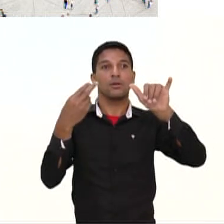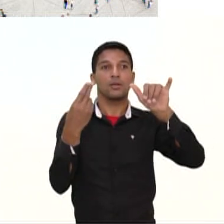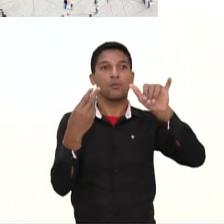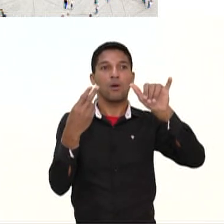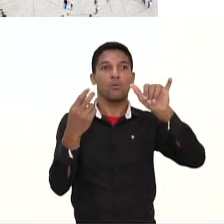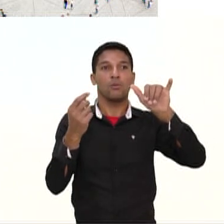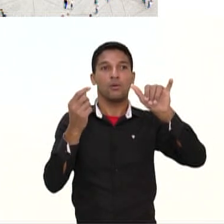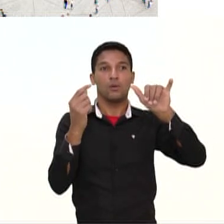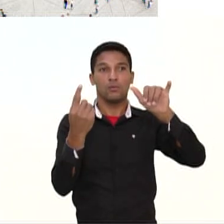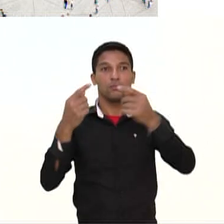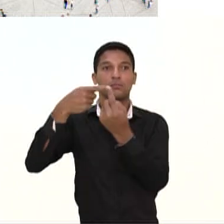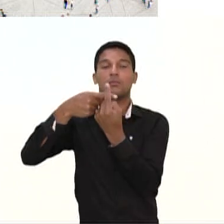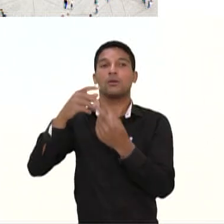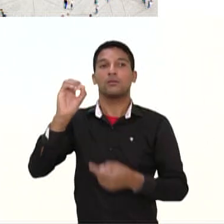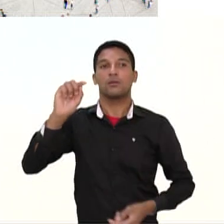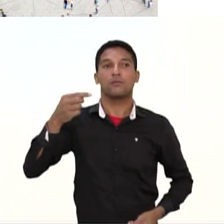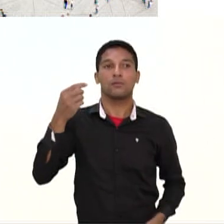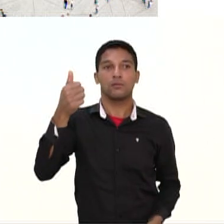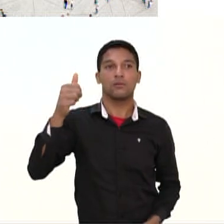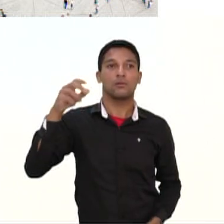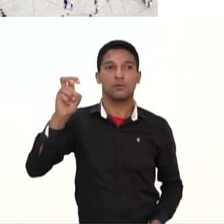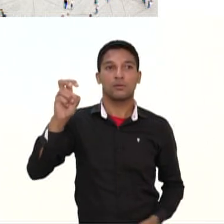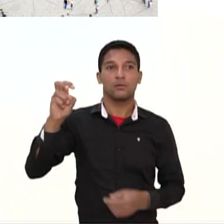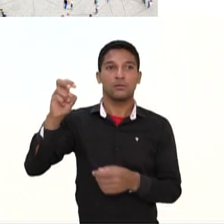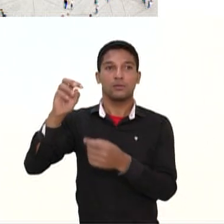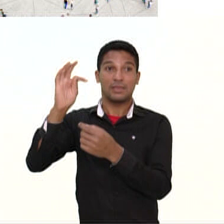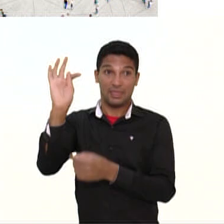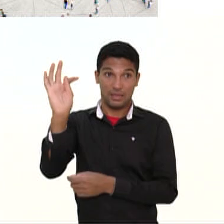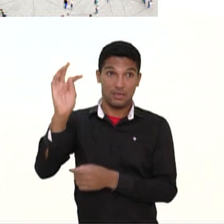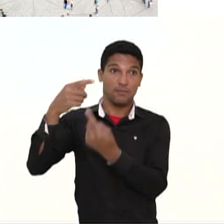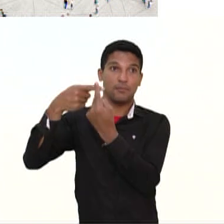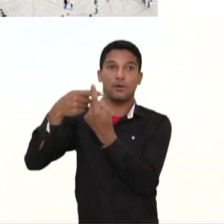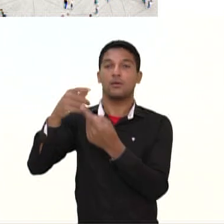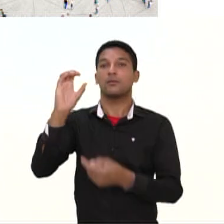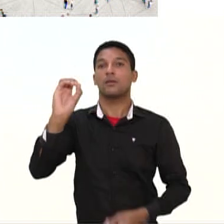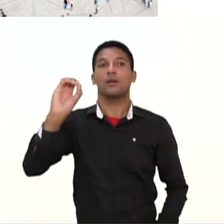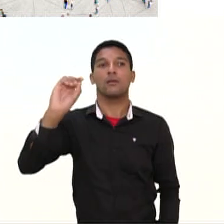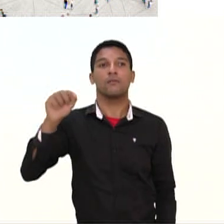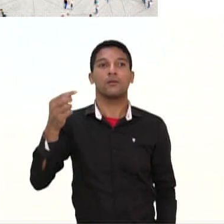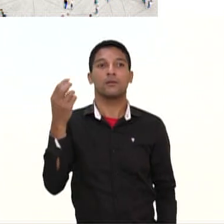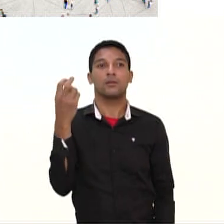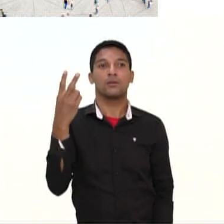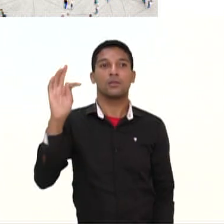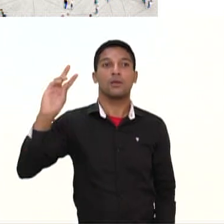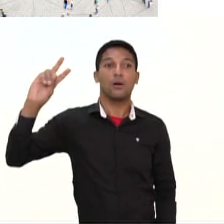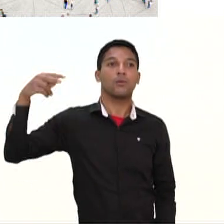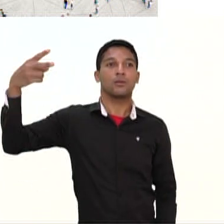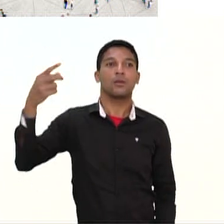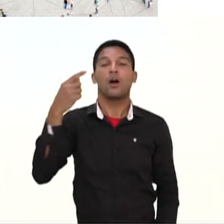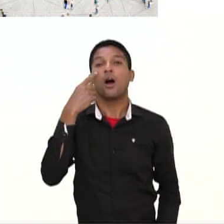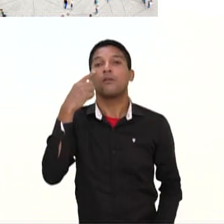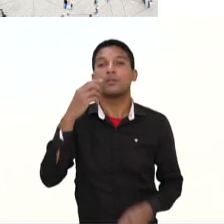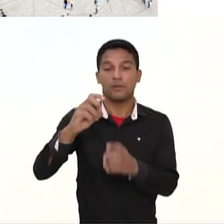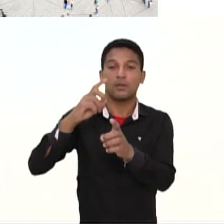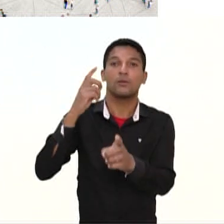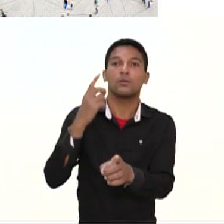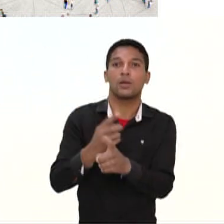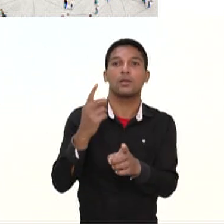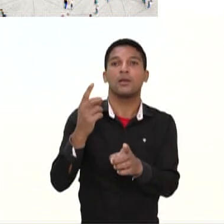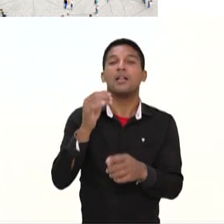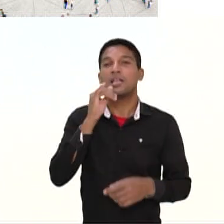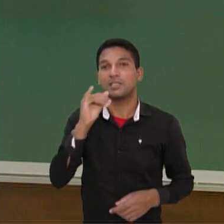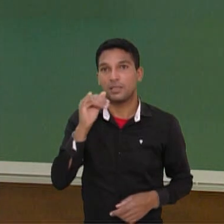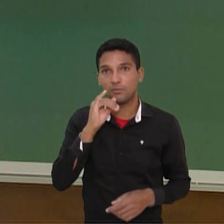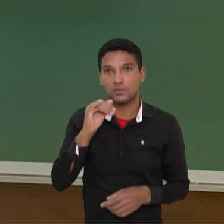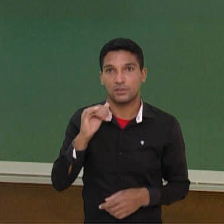dessa informação após 8 minutos, né, de ela ser descoberta. Então, veja, você tem